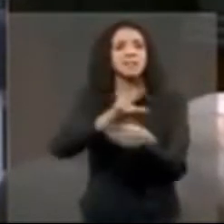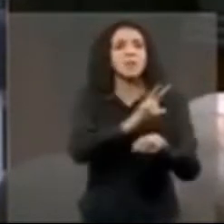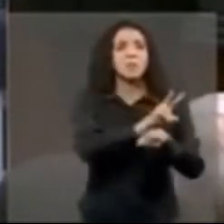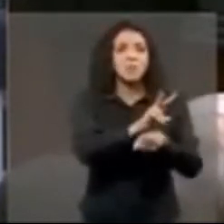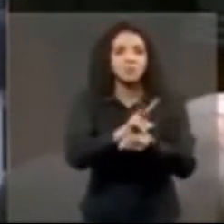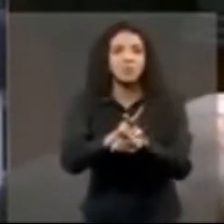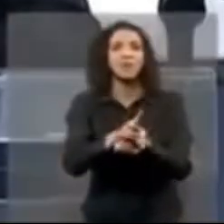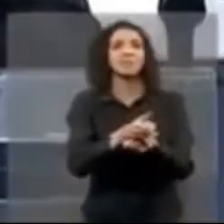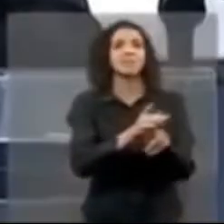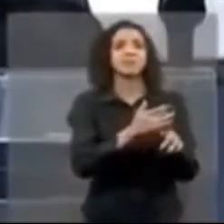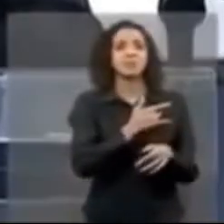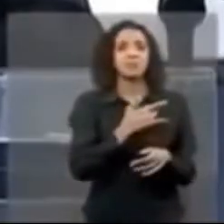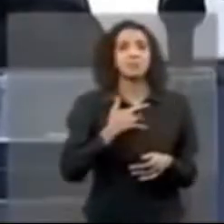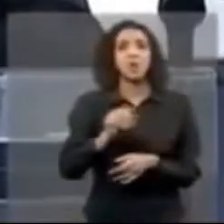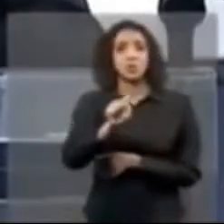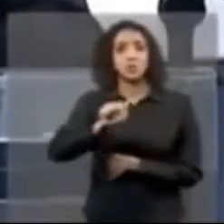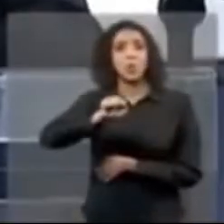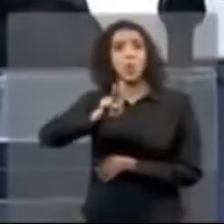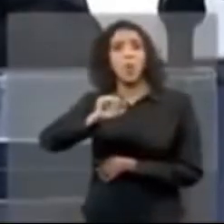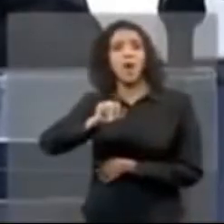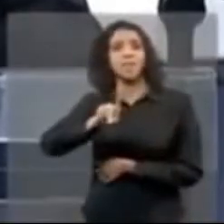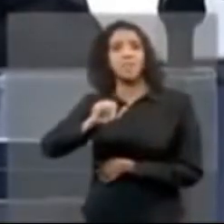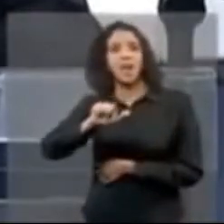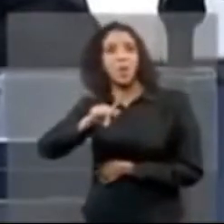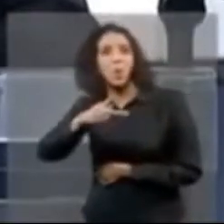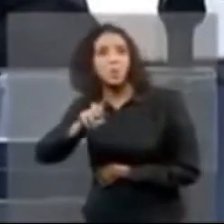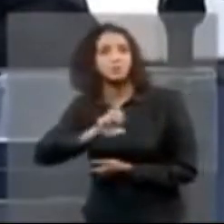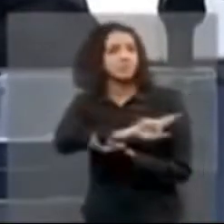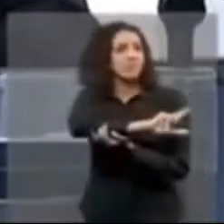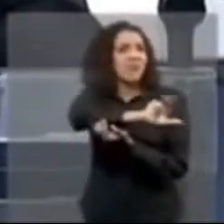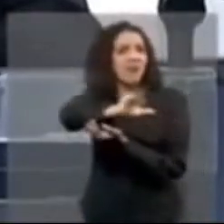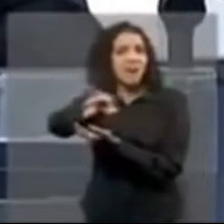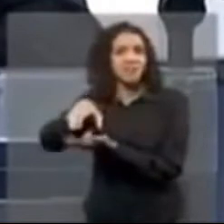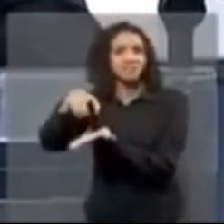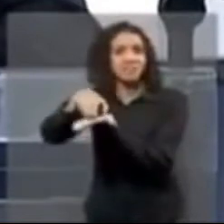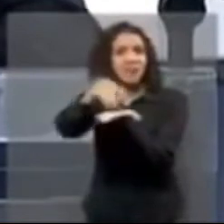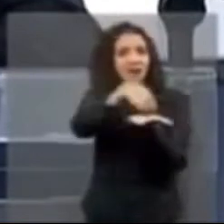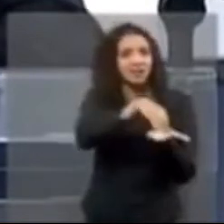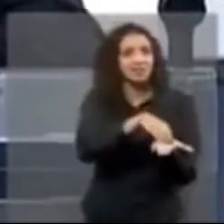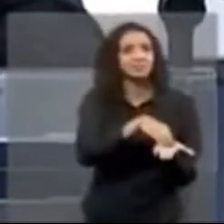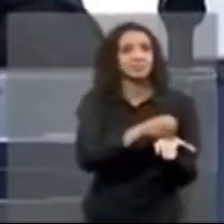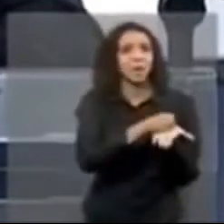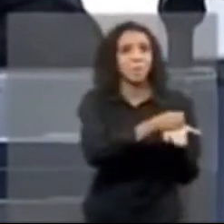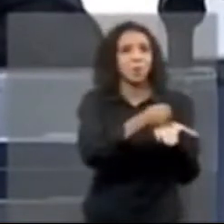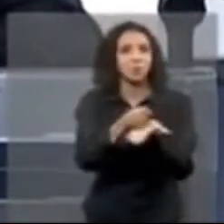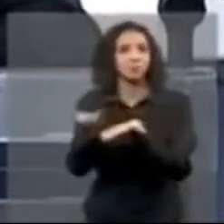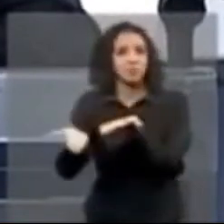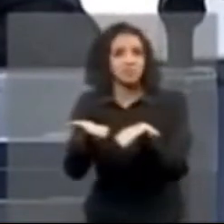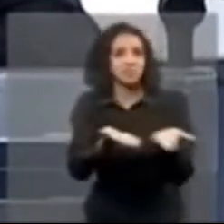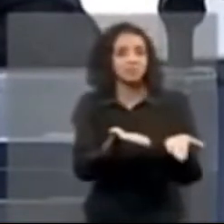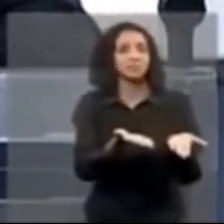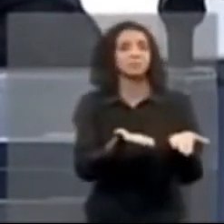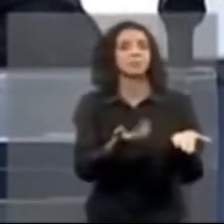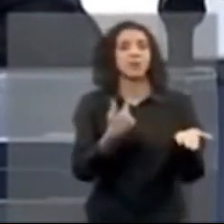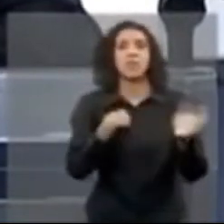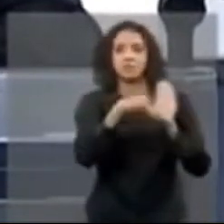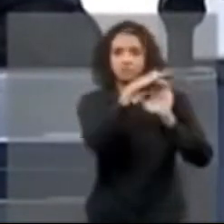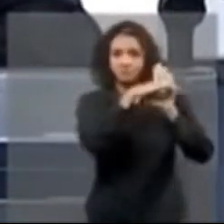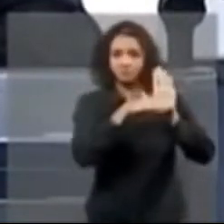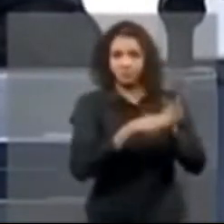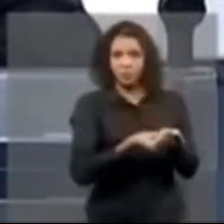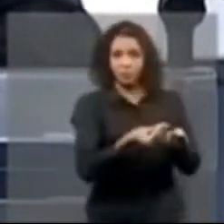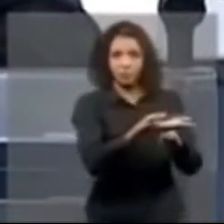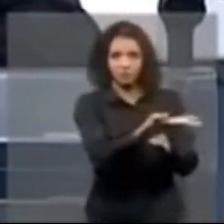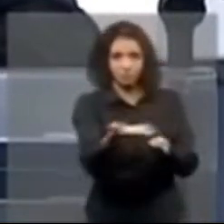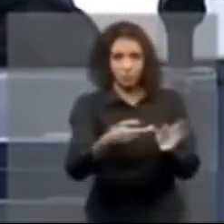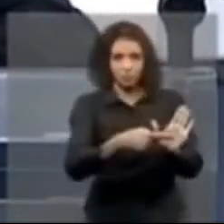Canoinhas, Associação Guadalupe em São José dos Campos e muitas outras que eu passei a lista.